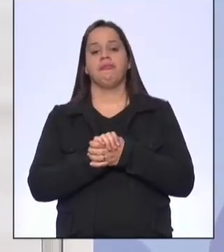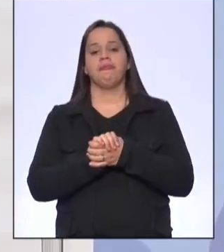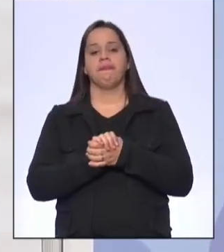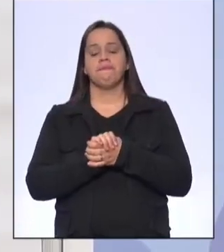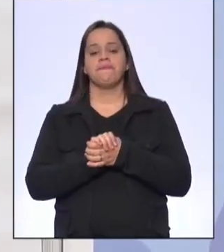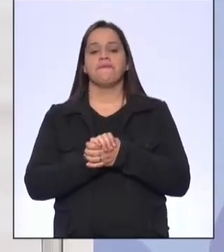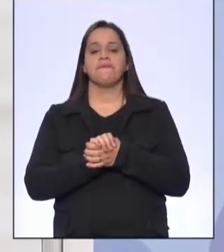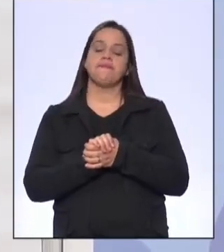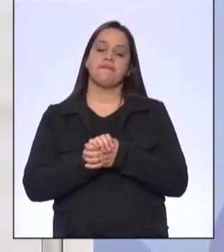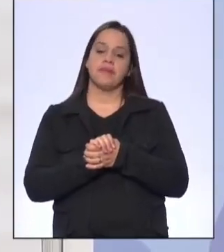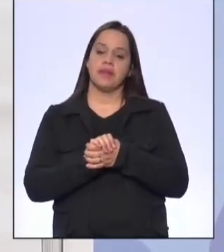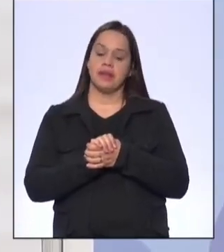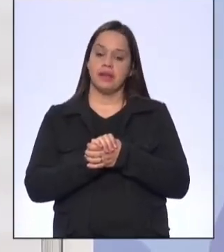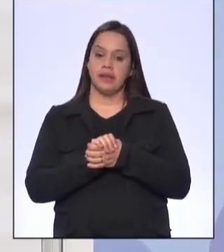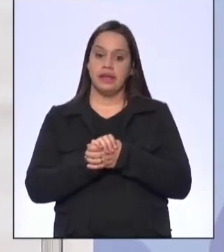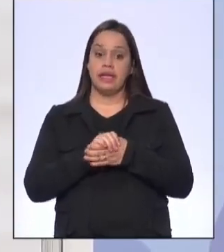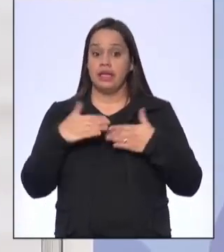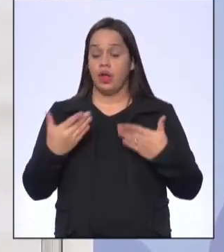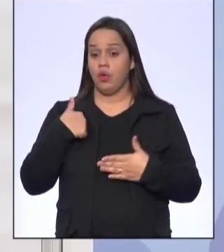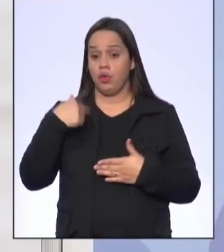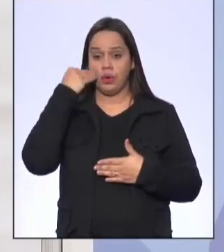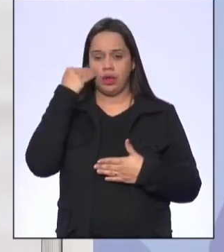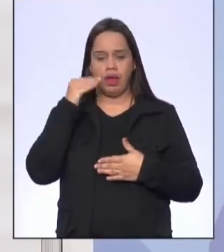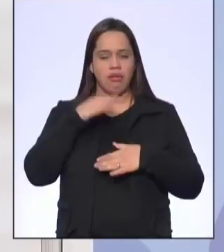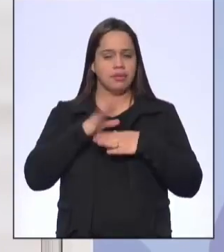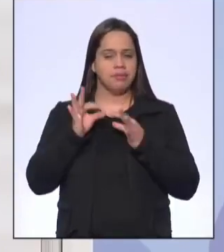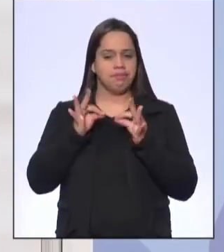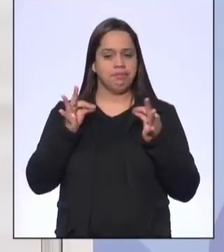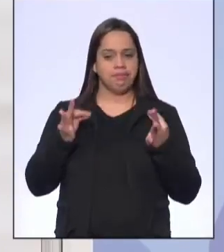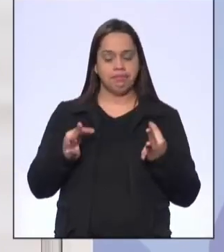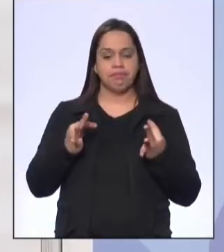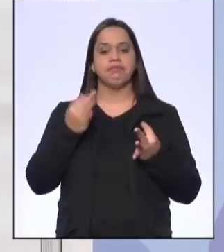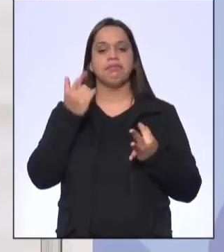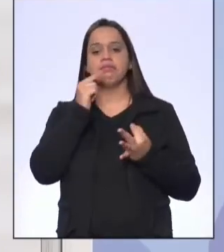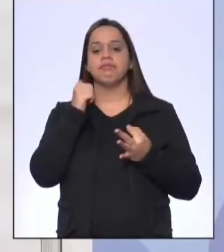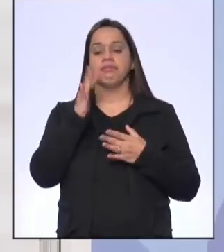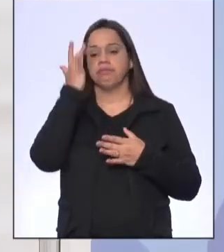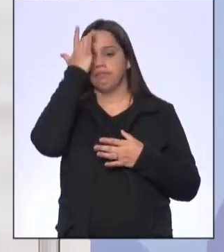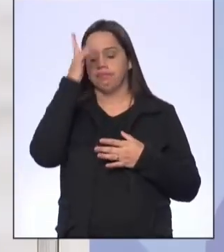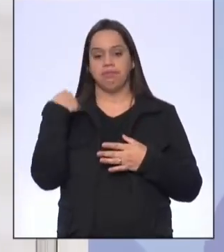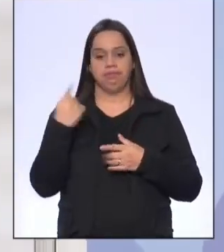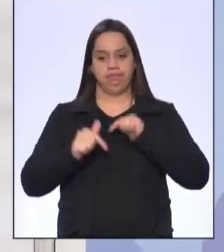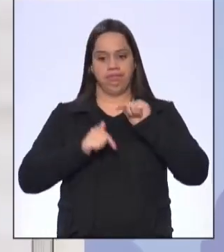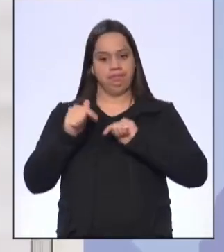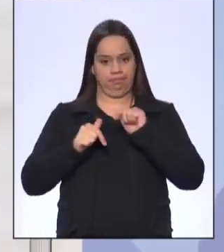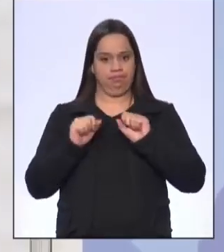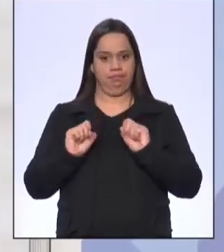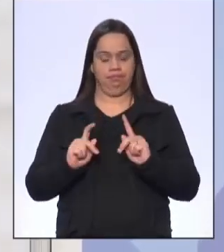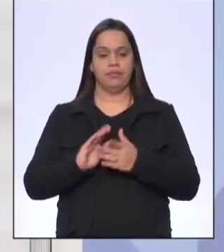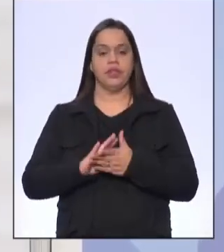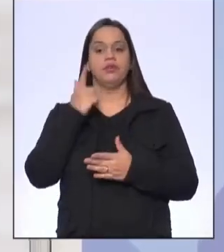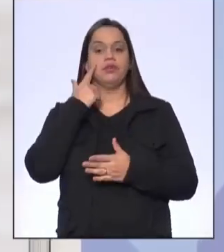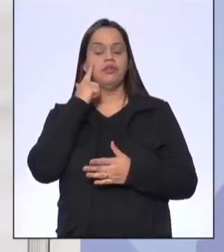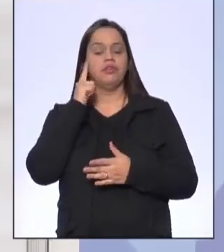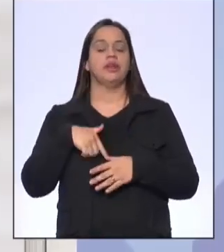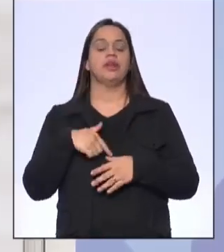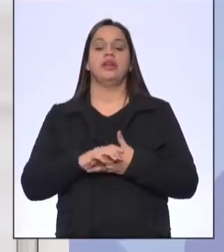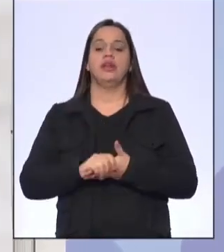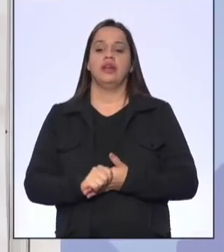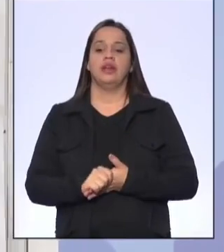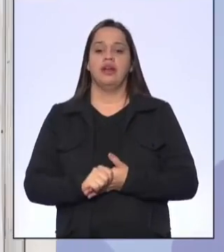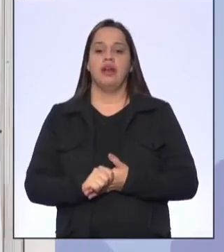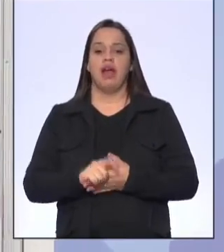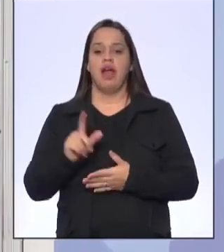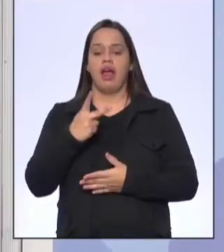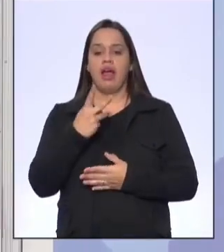centesimal. Isso. Eu vou tentar simplificar para facilitar o nosso trabalho. Então, ó, é a mesma coisa que